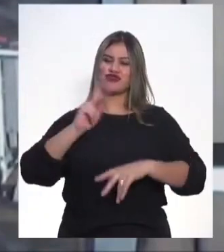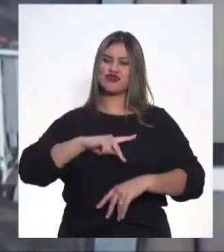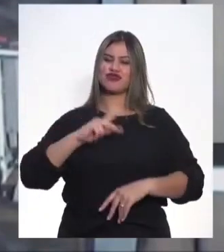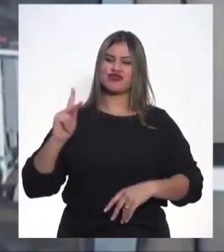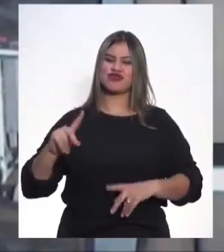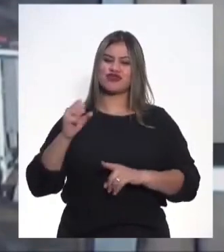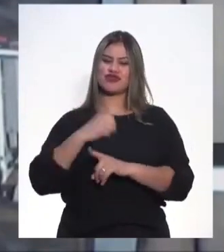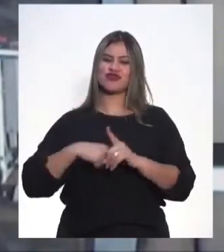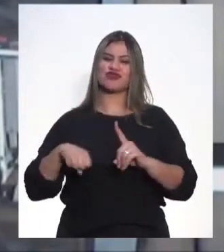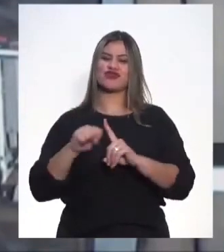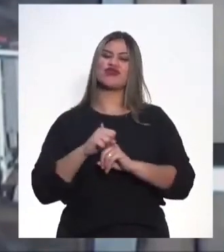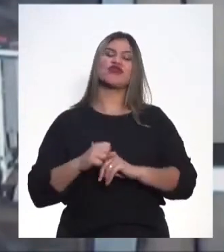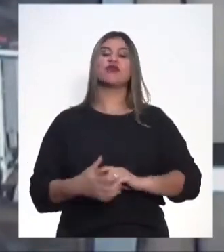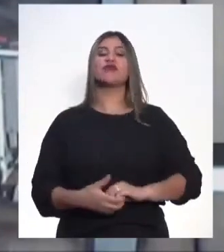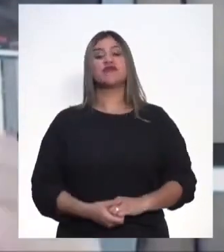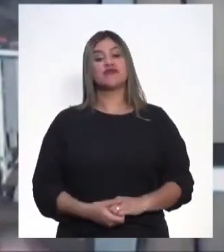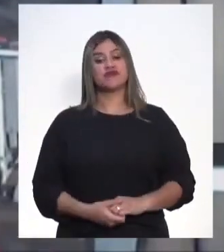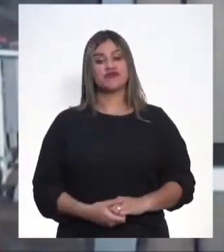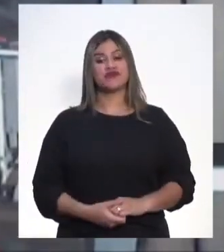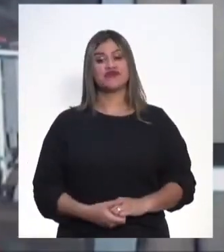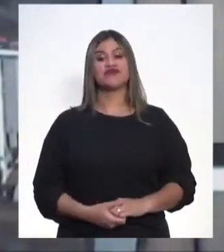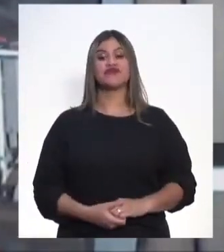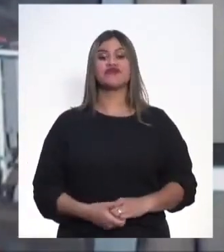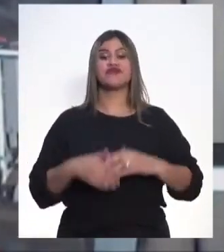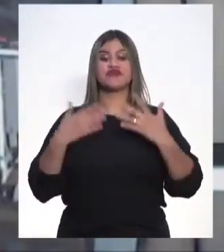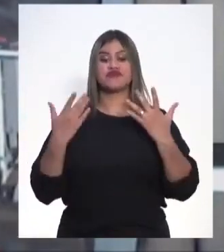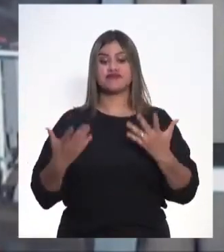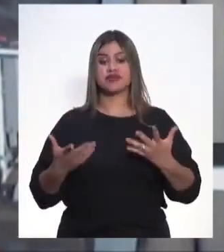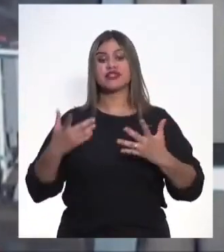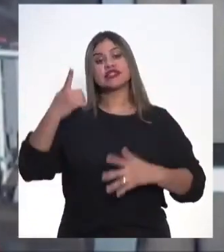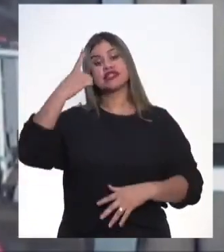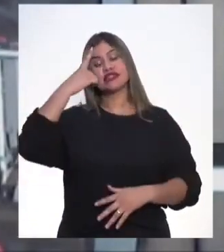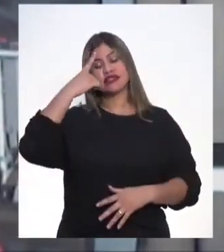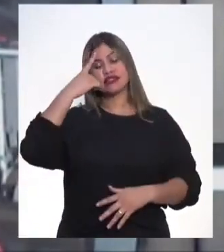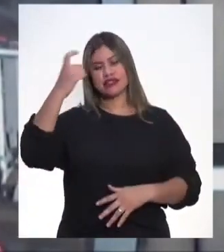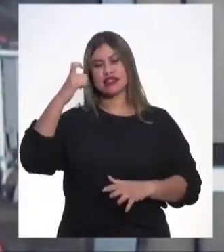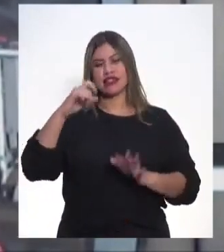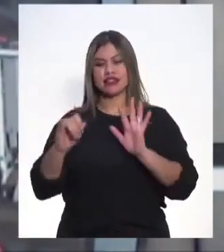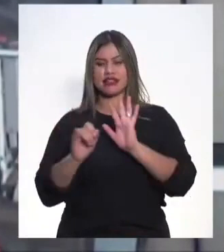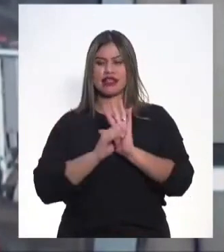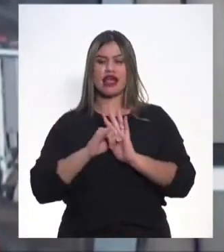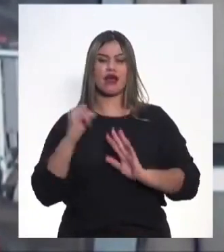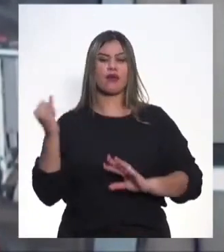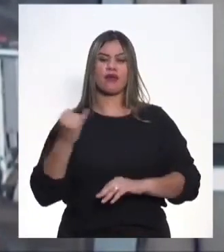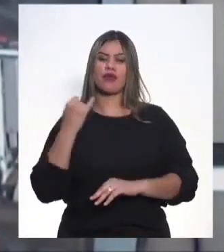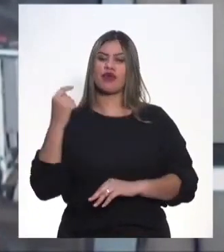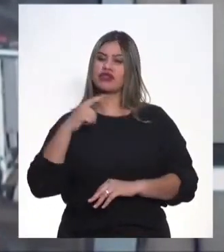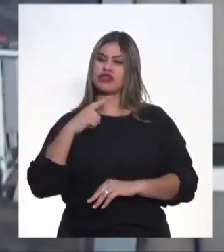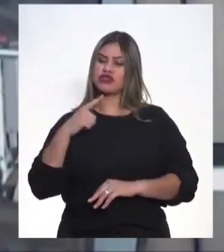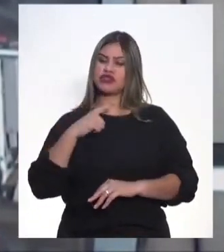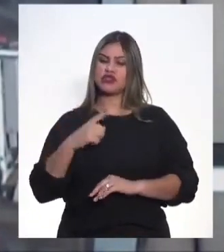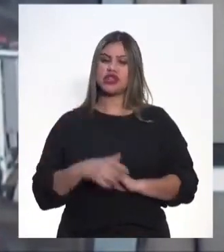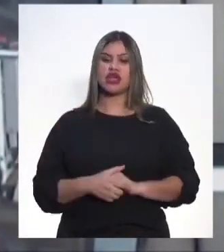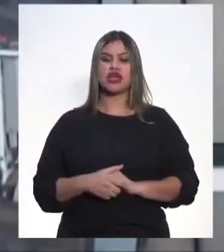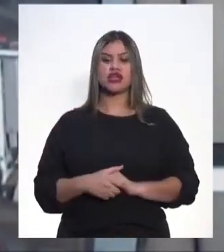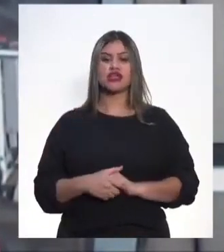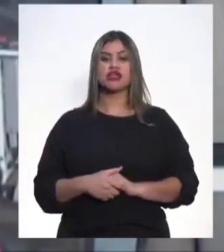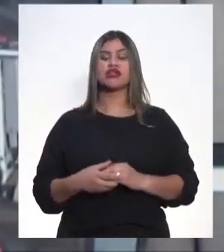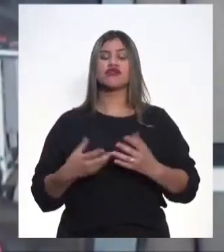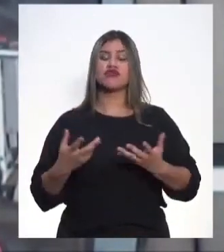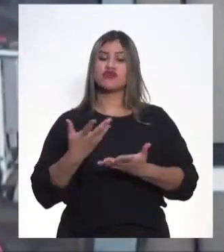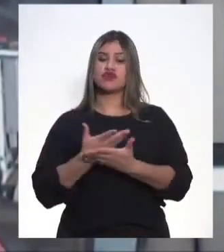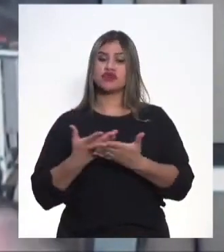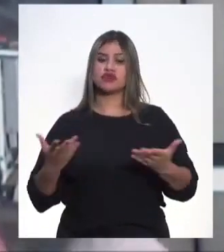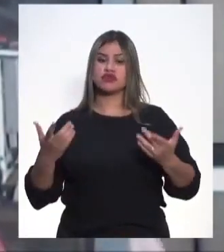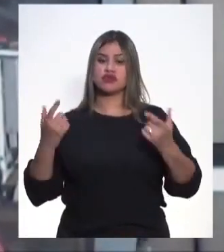de sociologia. Gente, essa questão, né, sobre a identidade é muito importante, né? Então, vocês trouxeram